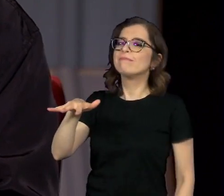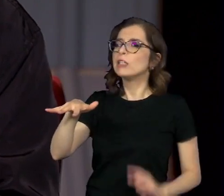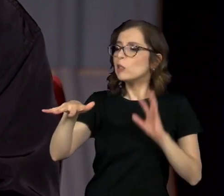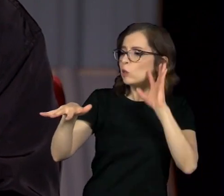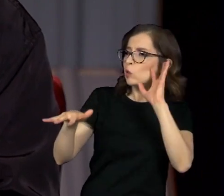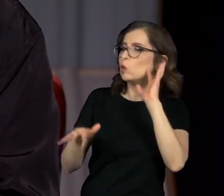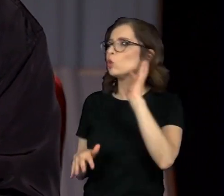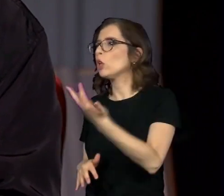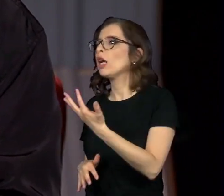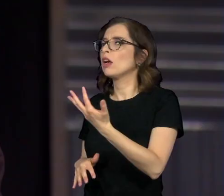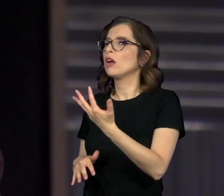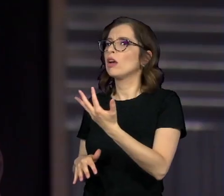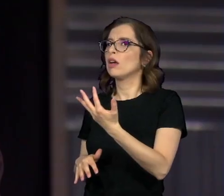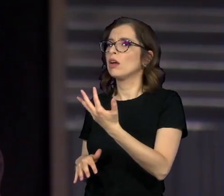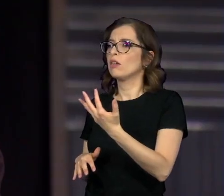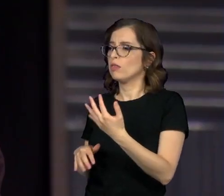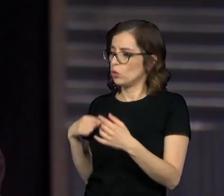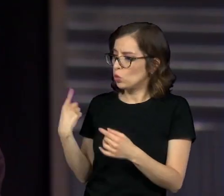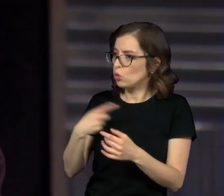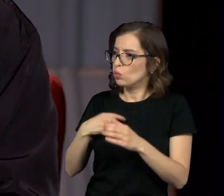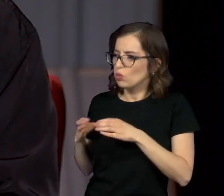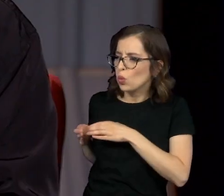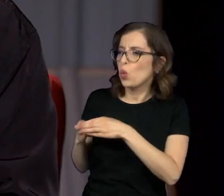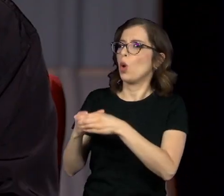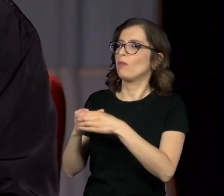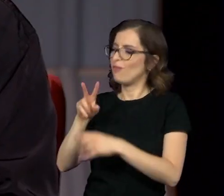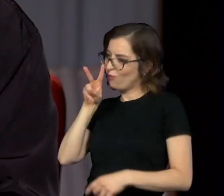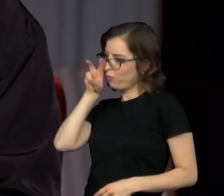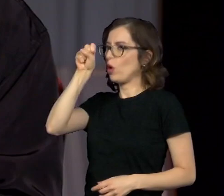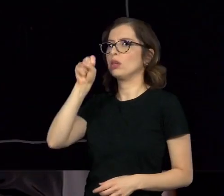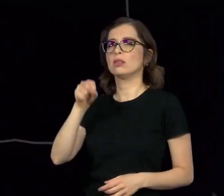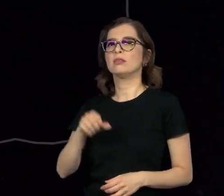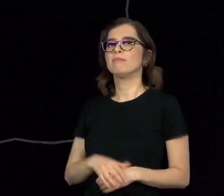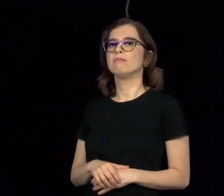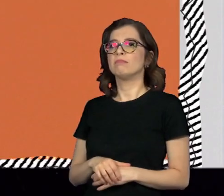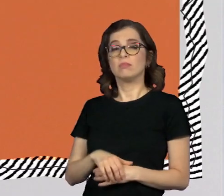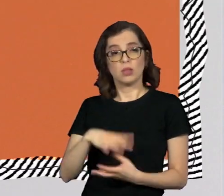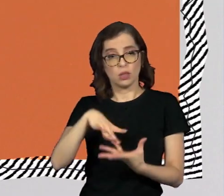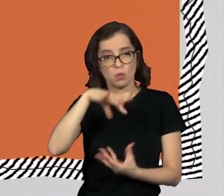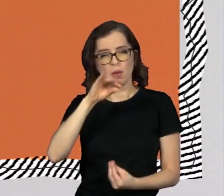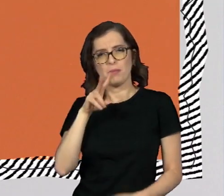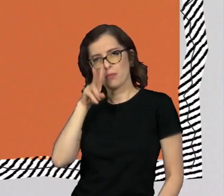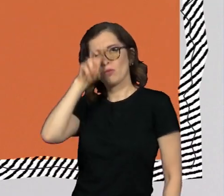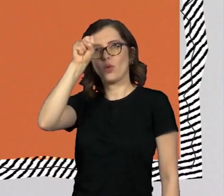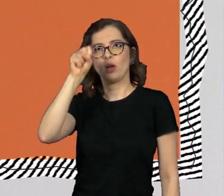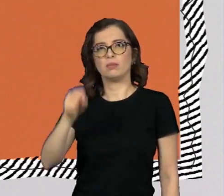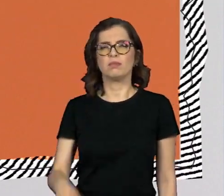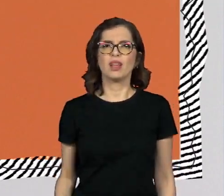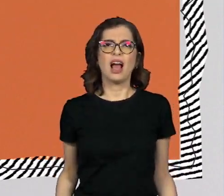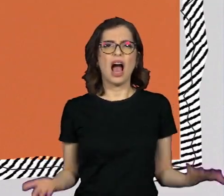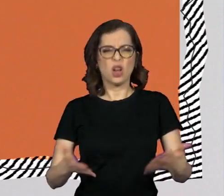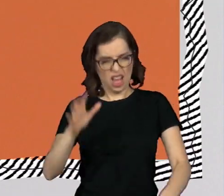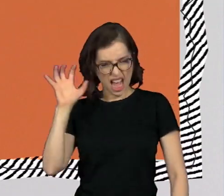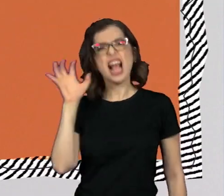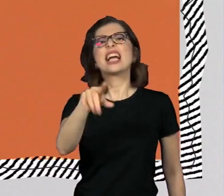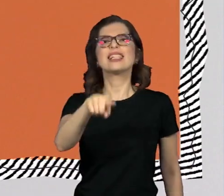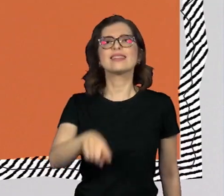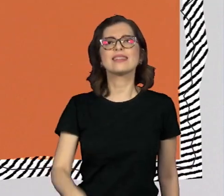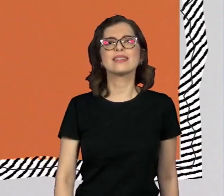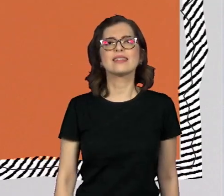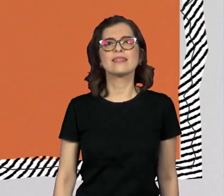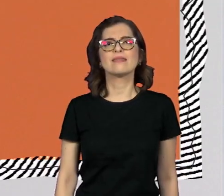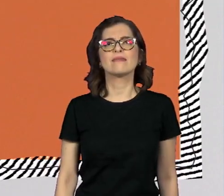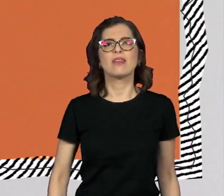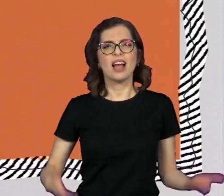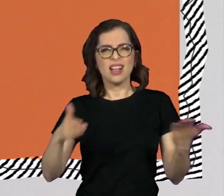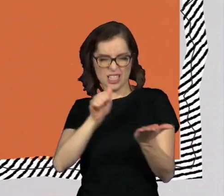mais sólido. O né? quê? Uma democracia mais robusta. Agora é assim! Agora é